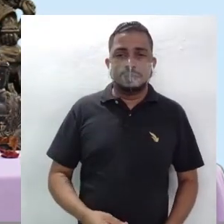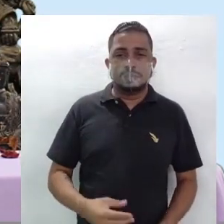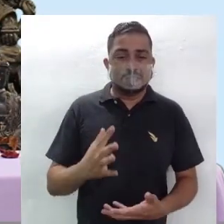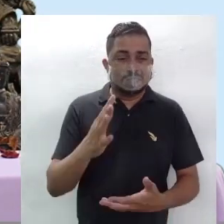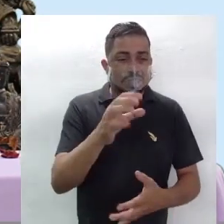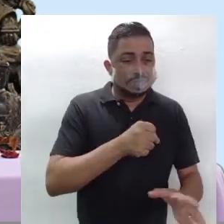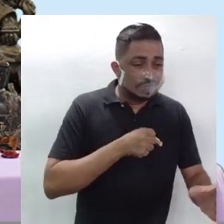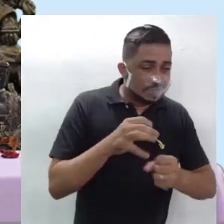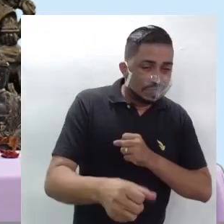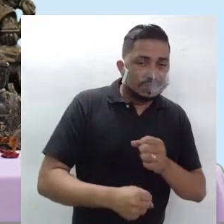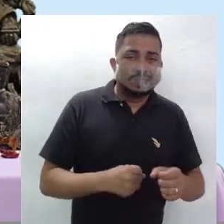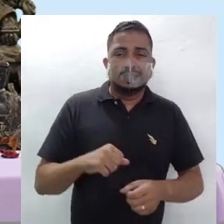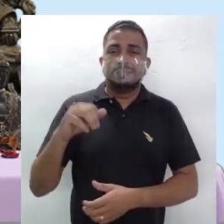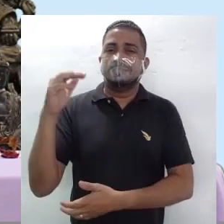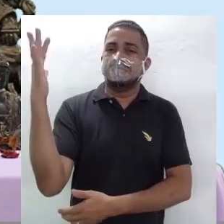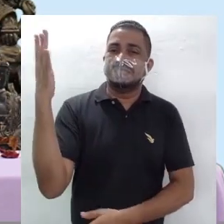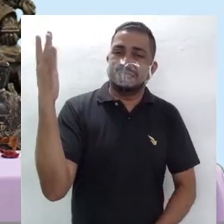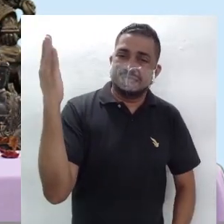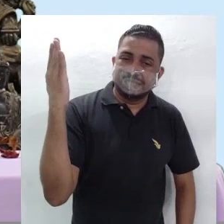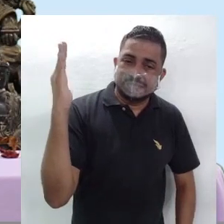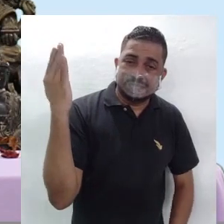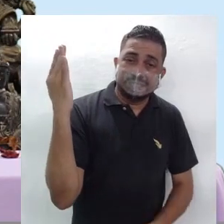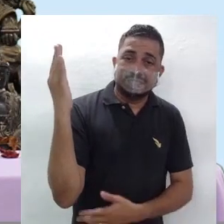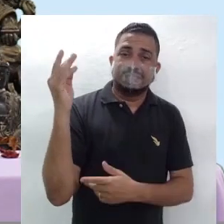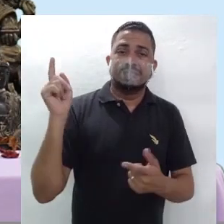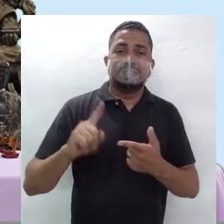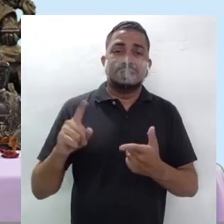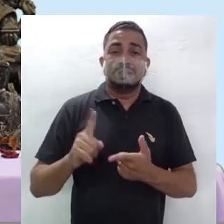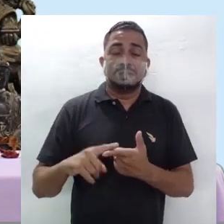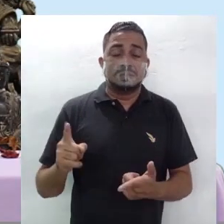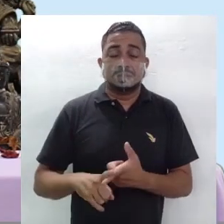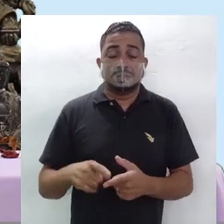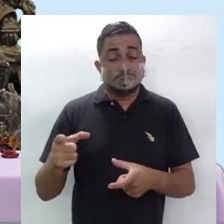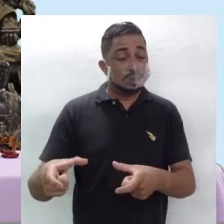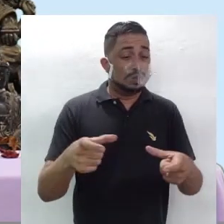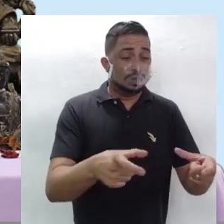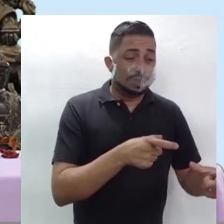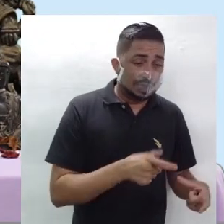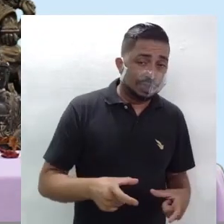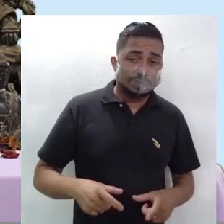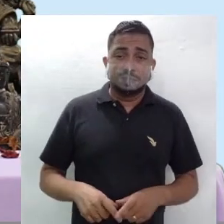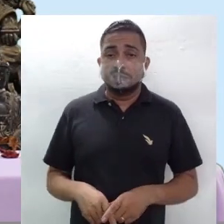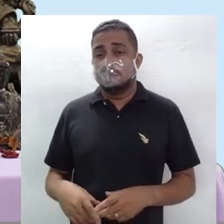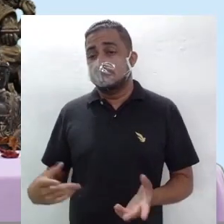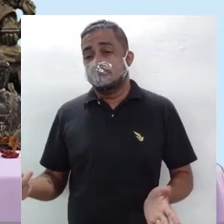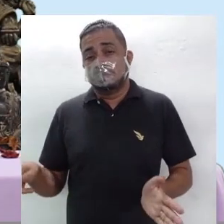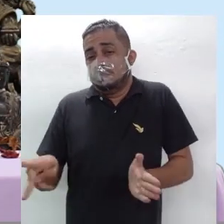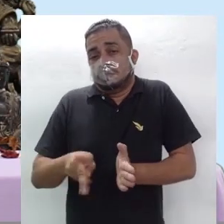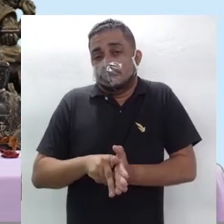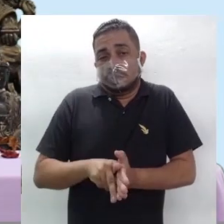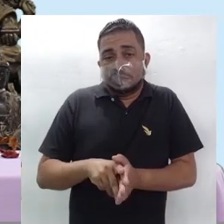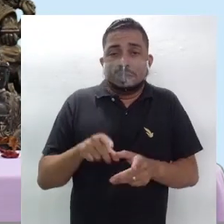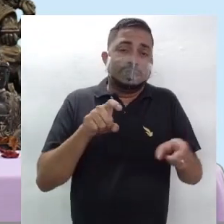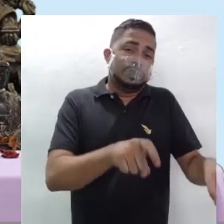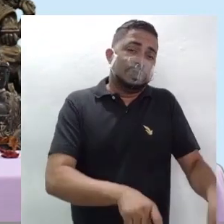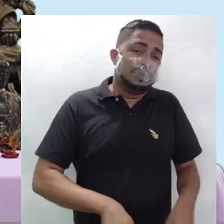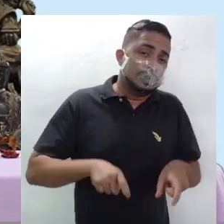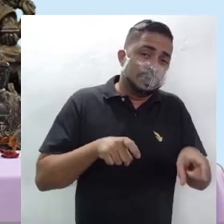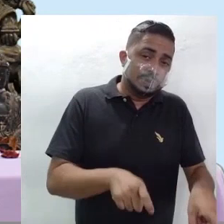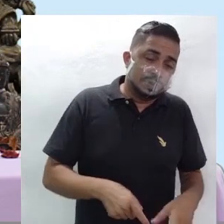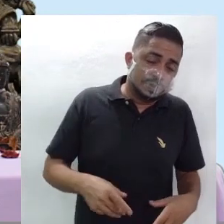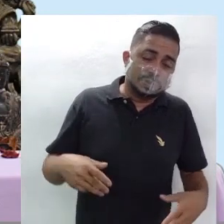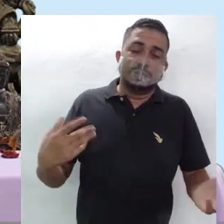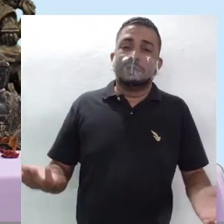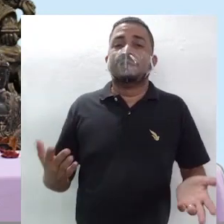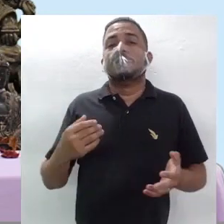a extração de madeira, para que aquele local seja um local para